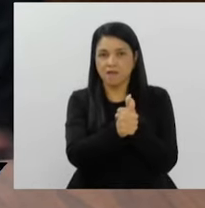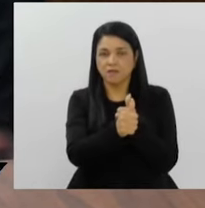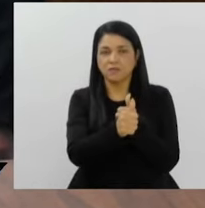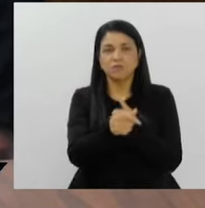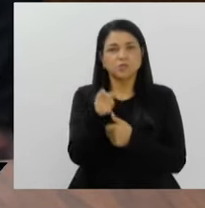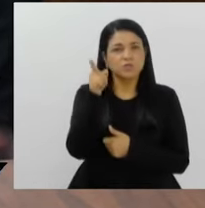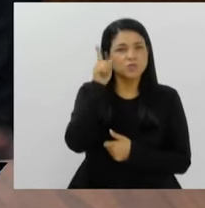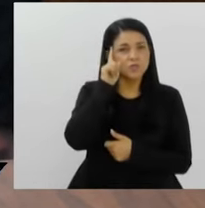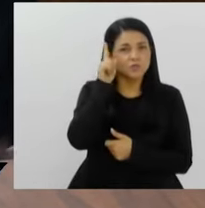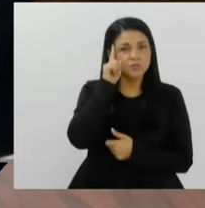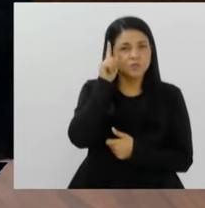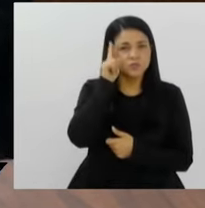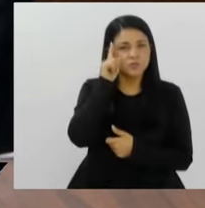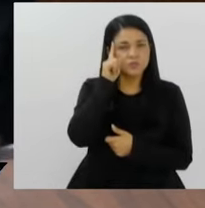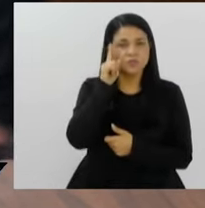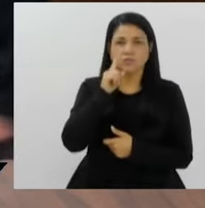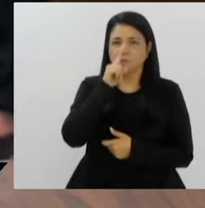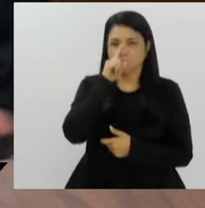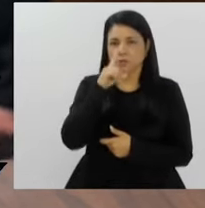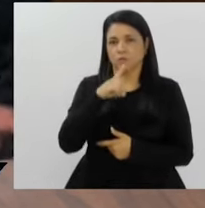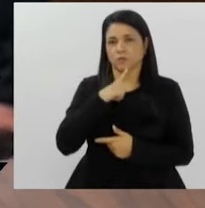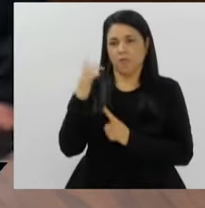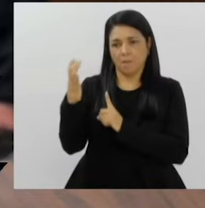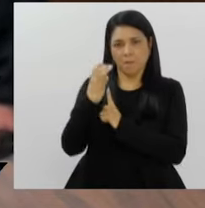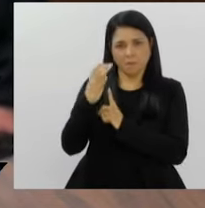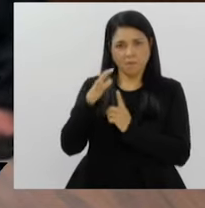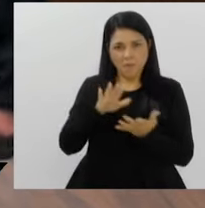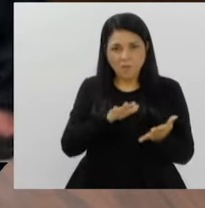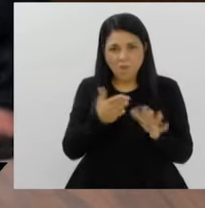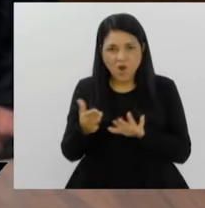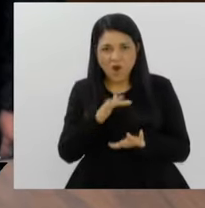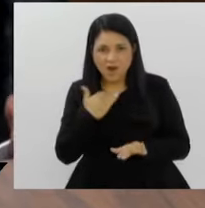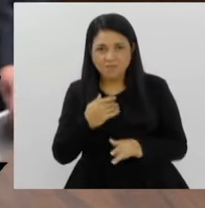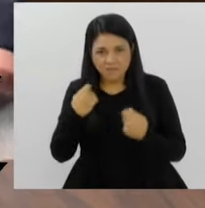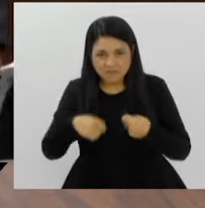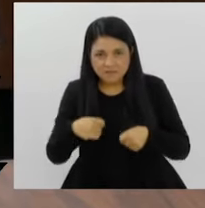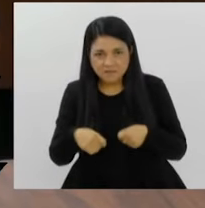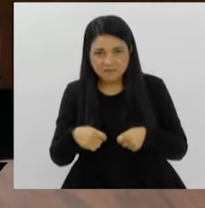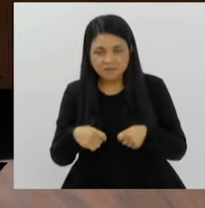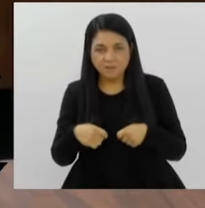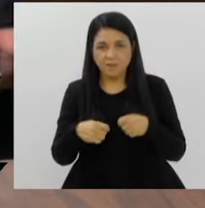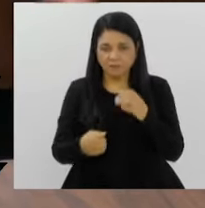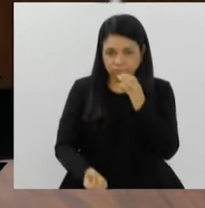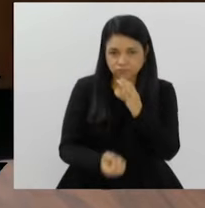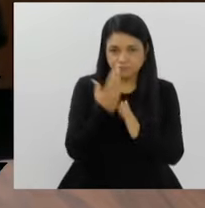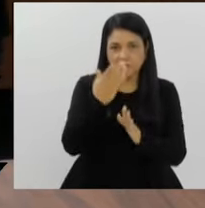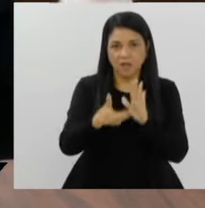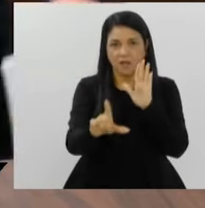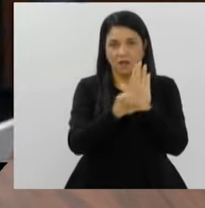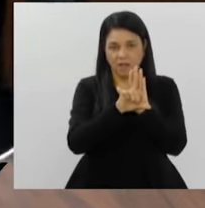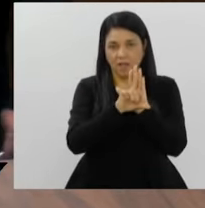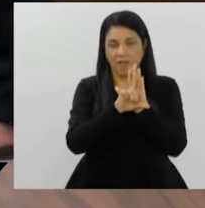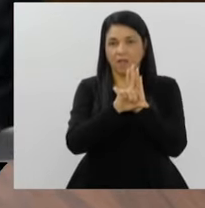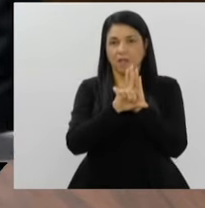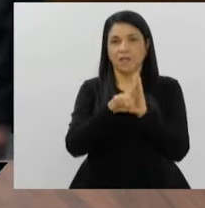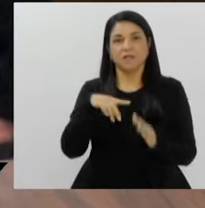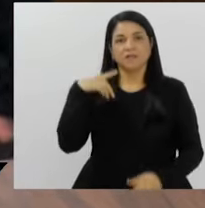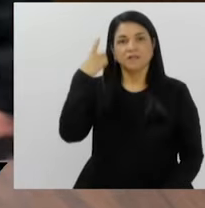os dias correm risco, um dos dois vão ter que ser assassinados, para criar a lei, deputado Márcio